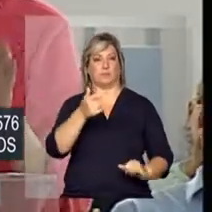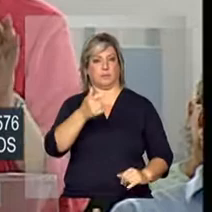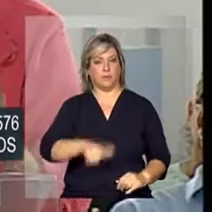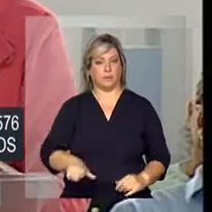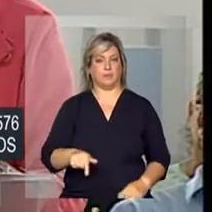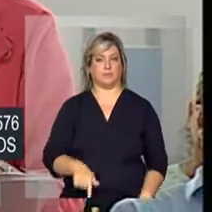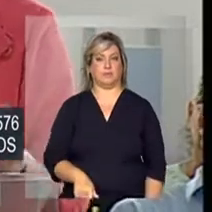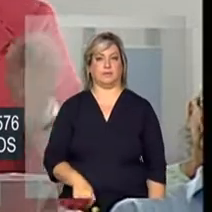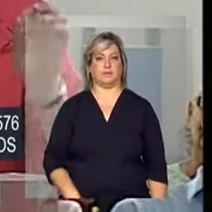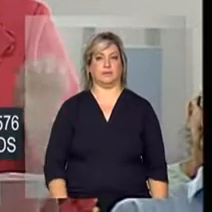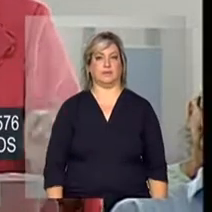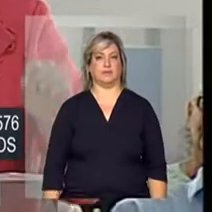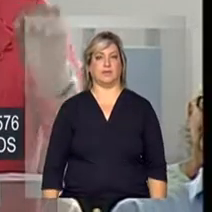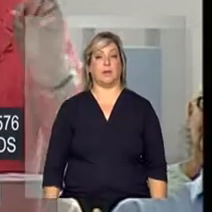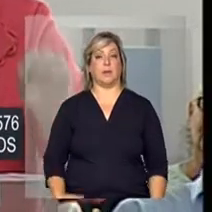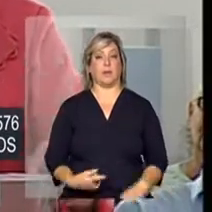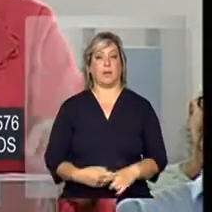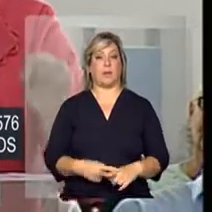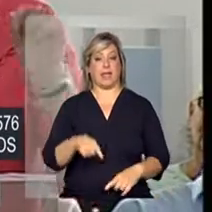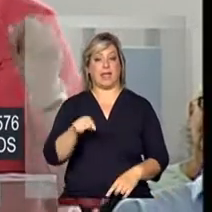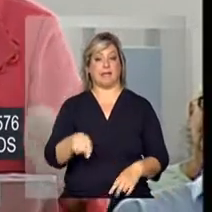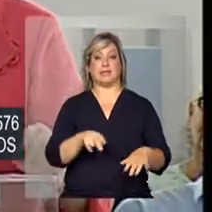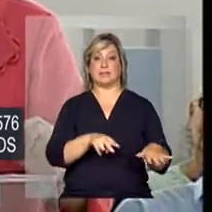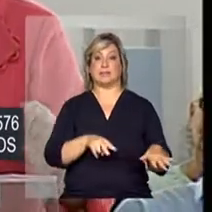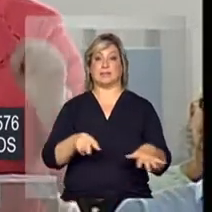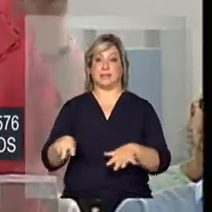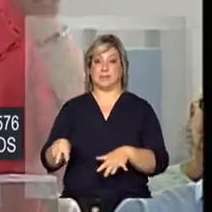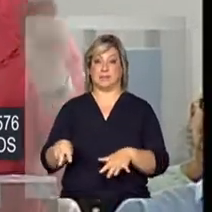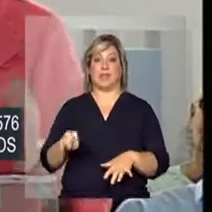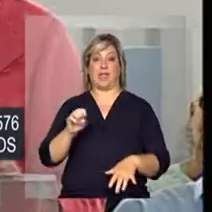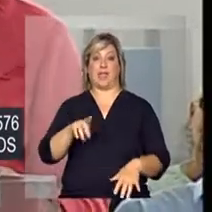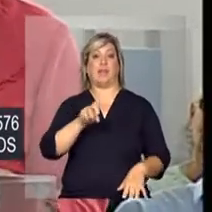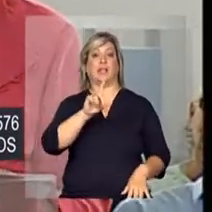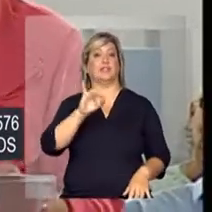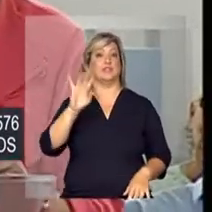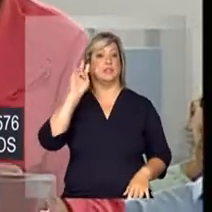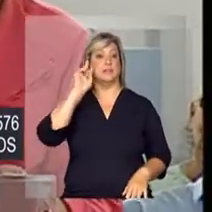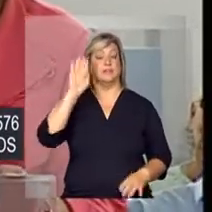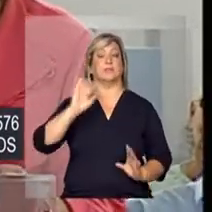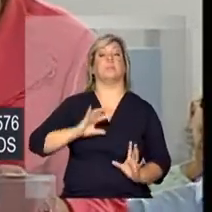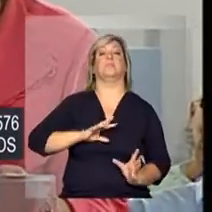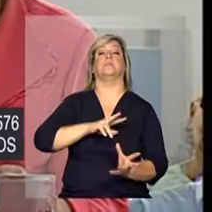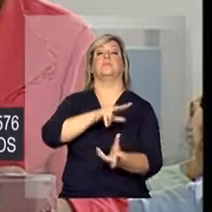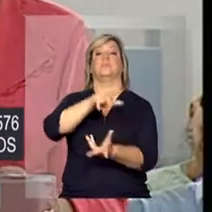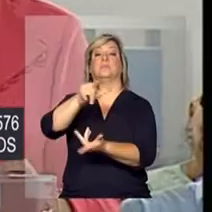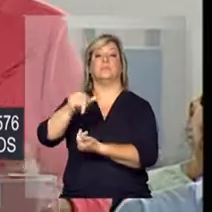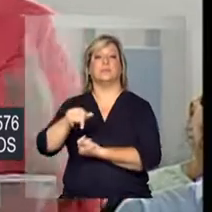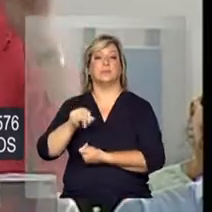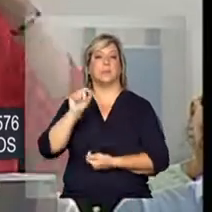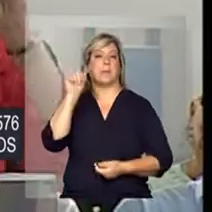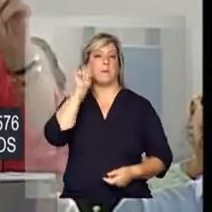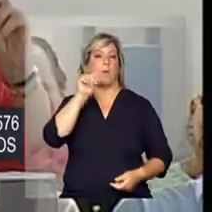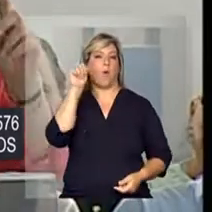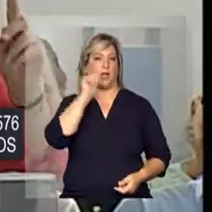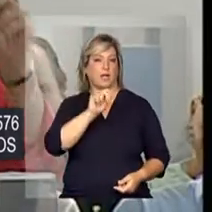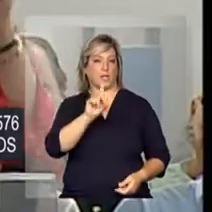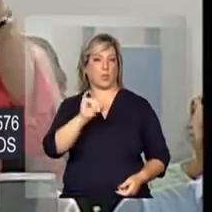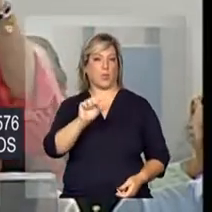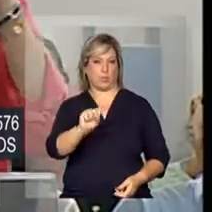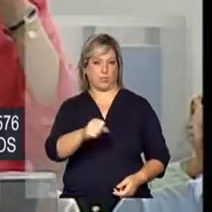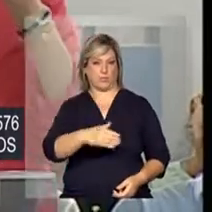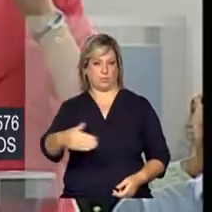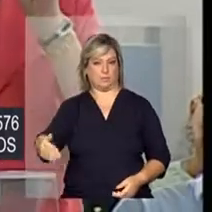porque essa semana é a semana do Dia Internacional da Mulher.